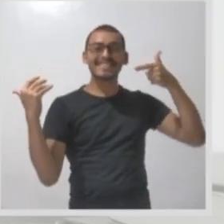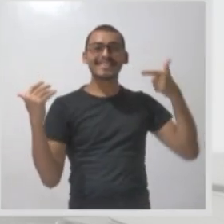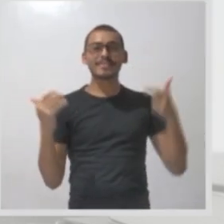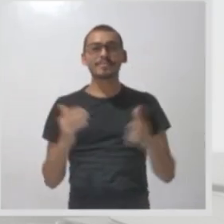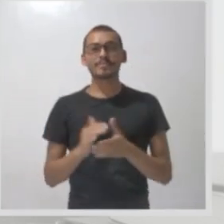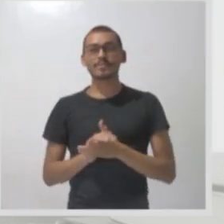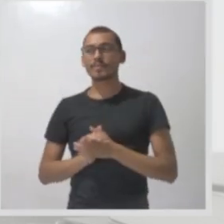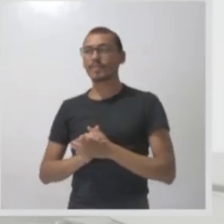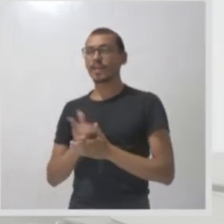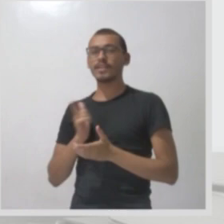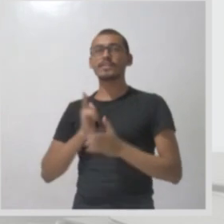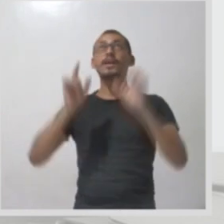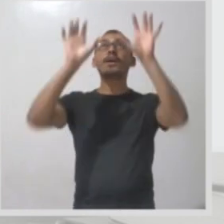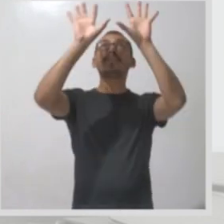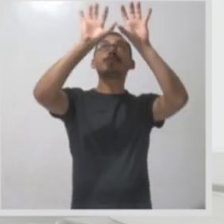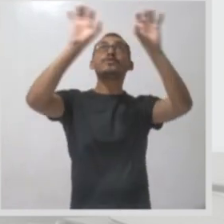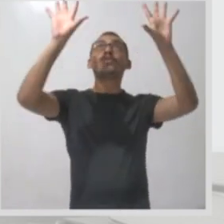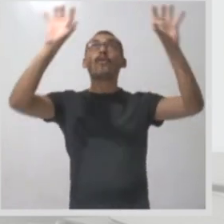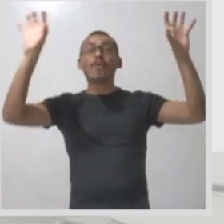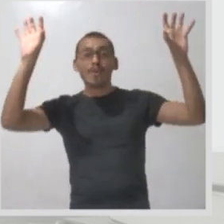Vai ler nas nuvens do céu,